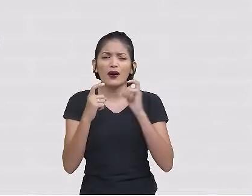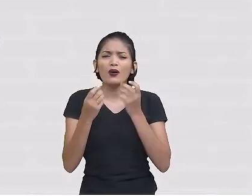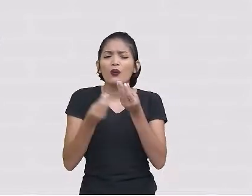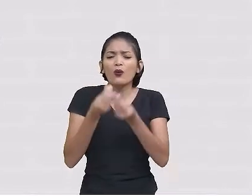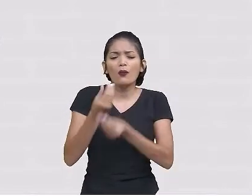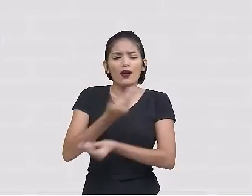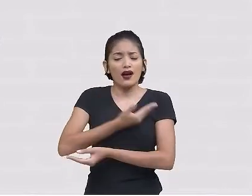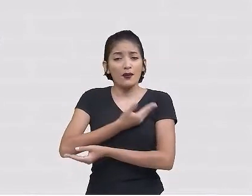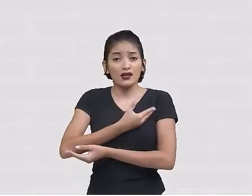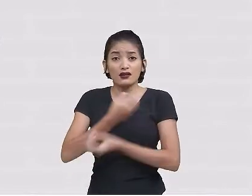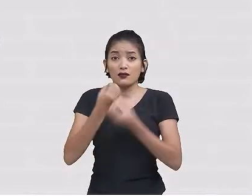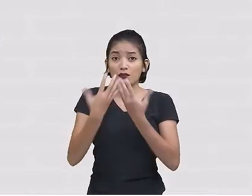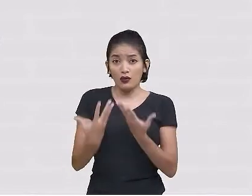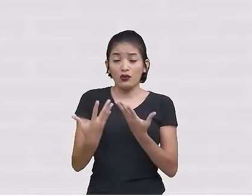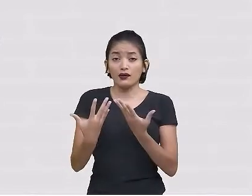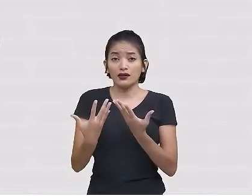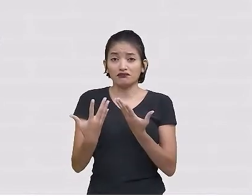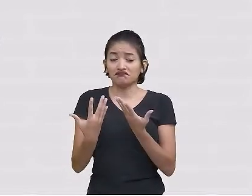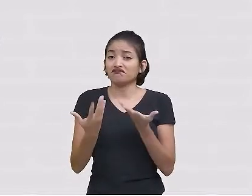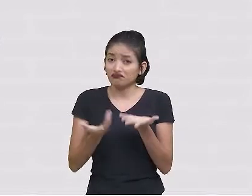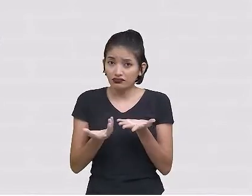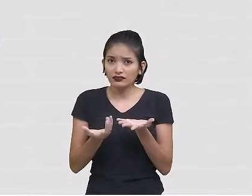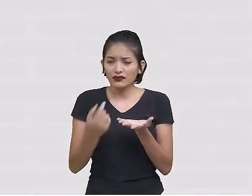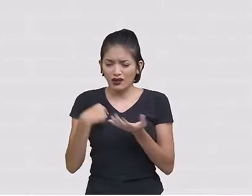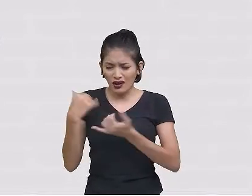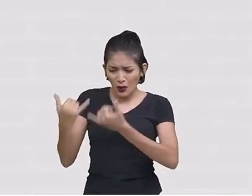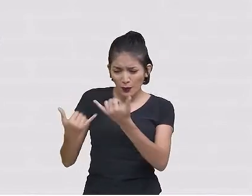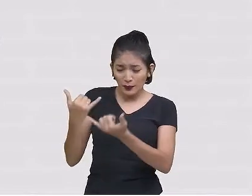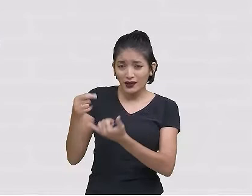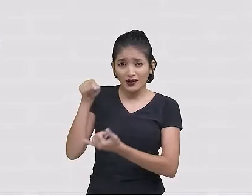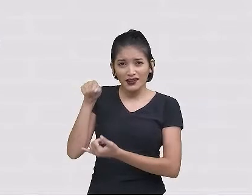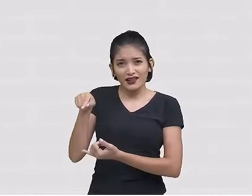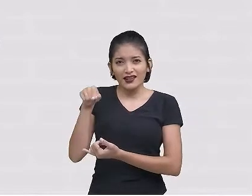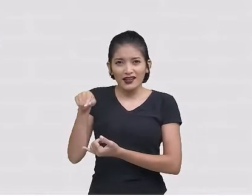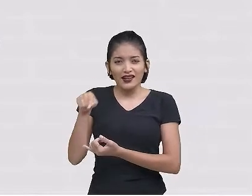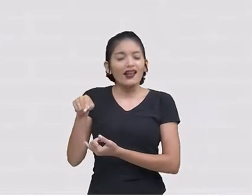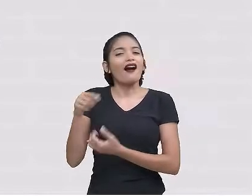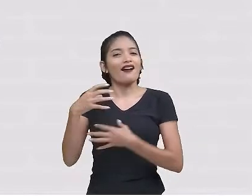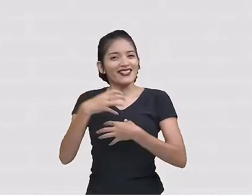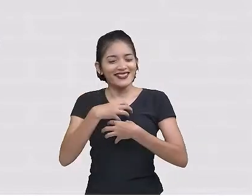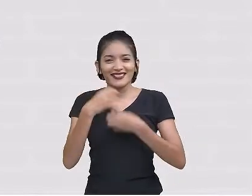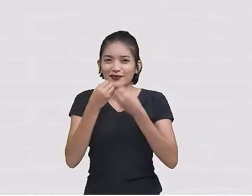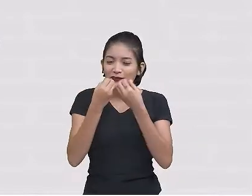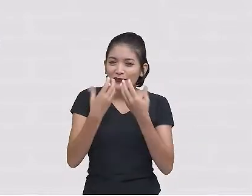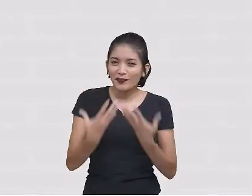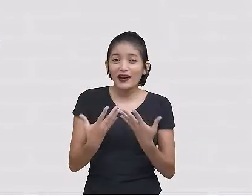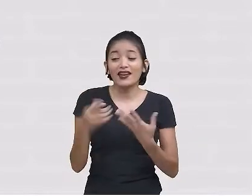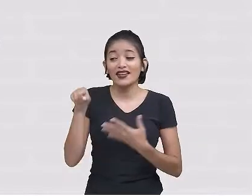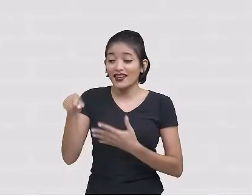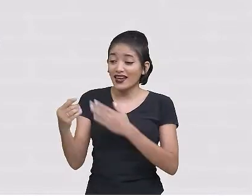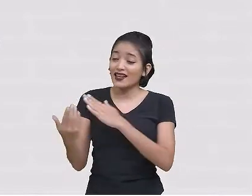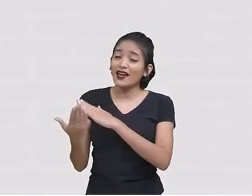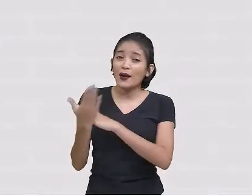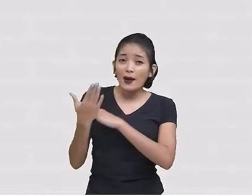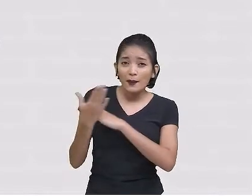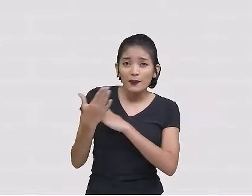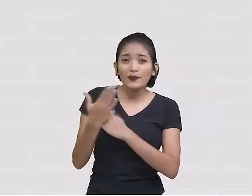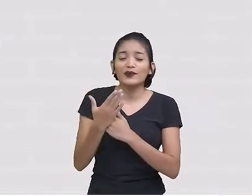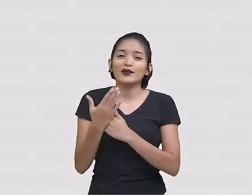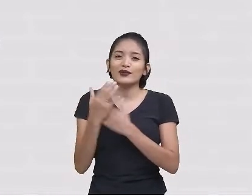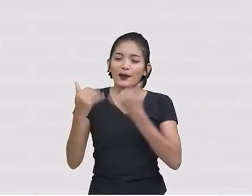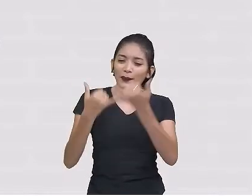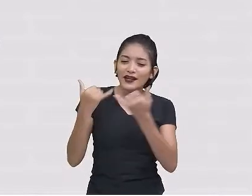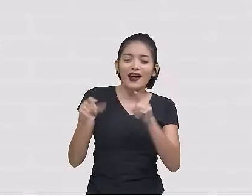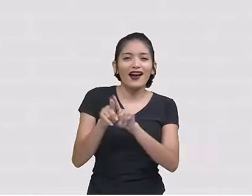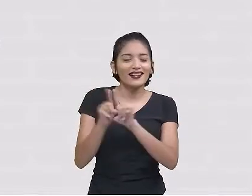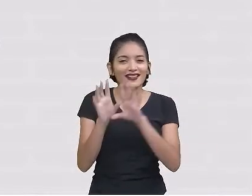amizade saudável? É quando eu estou brincando com alguém em que eu me sinto bem, em que ele me ajuda a brincar, me ajuda a sorrir. Eu